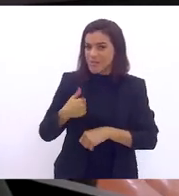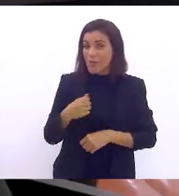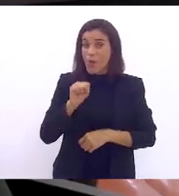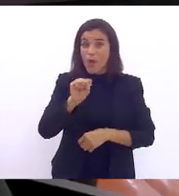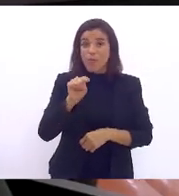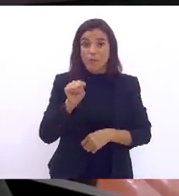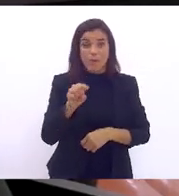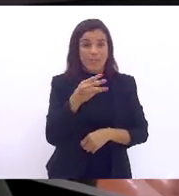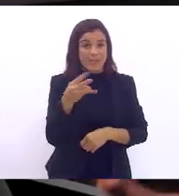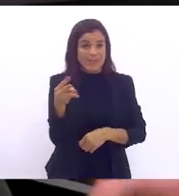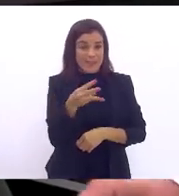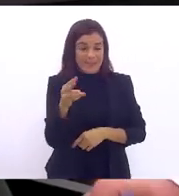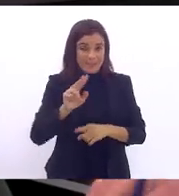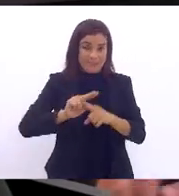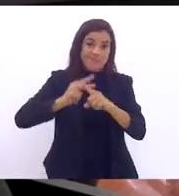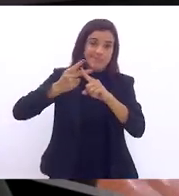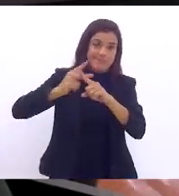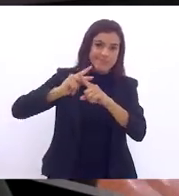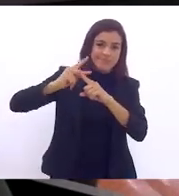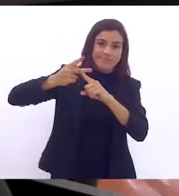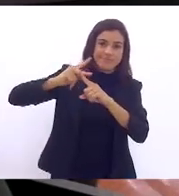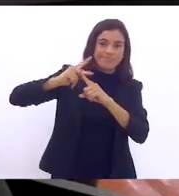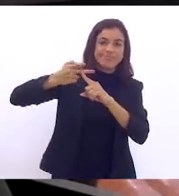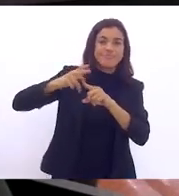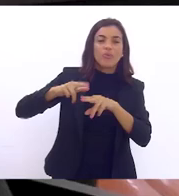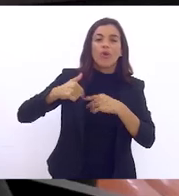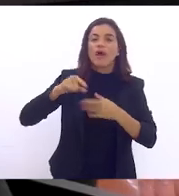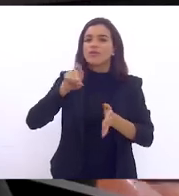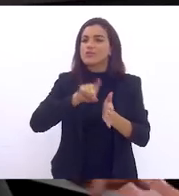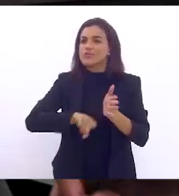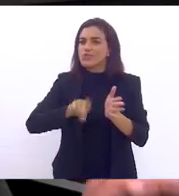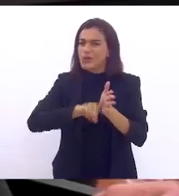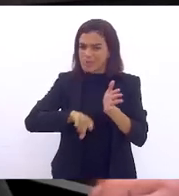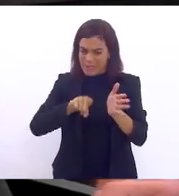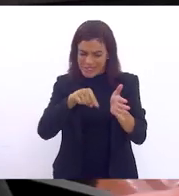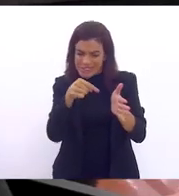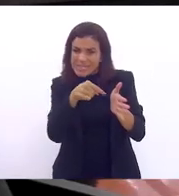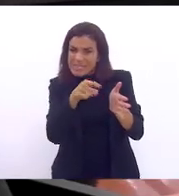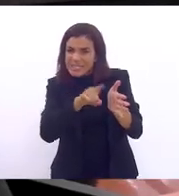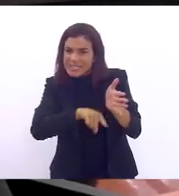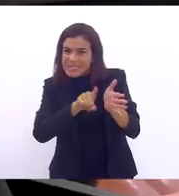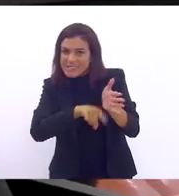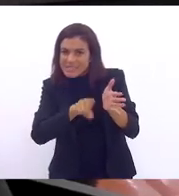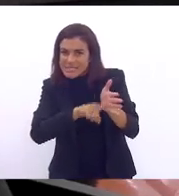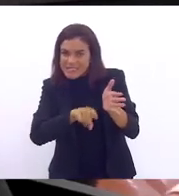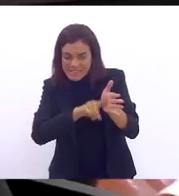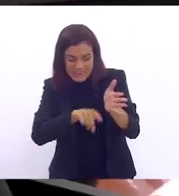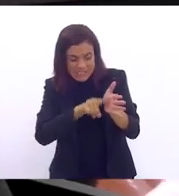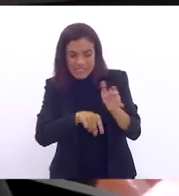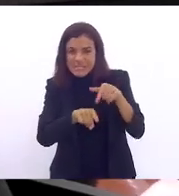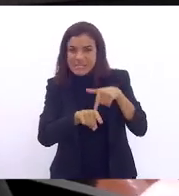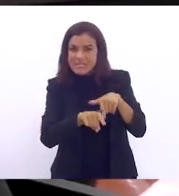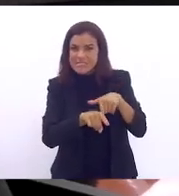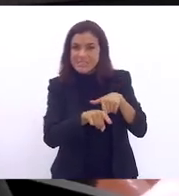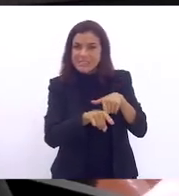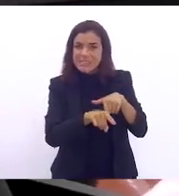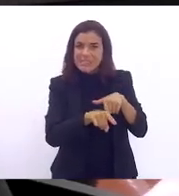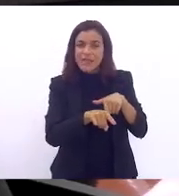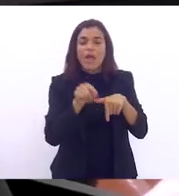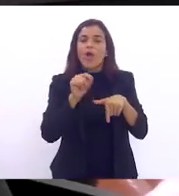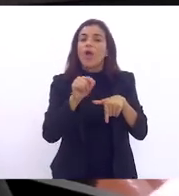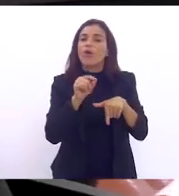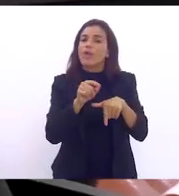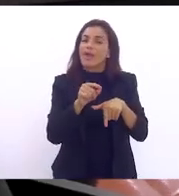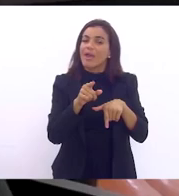8.33 por conta do quê do suposto desconto esse desconto na verdade do do usuário frequente do duf ele é uma